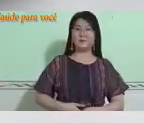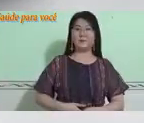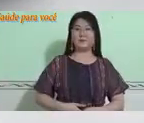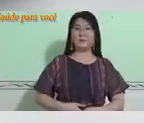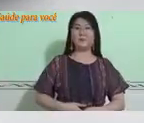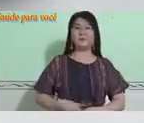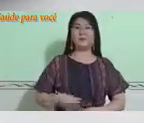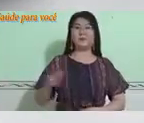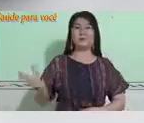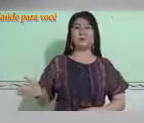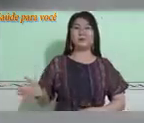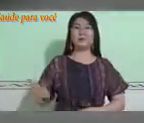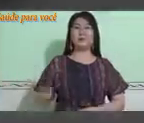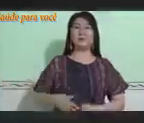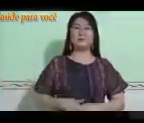por outros recursos.